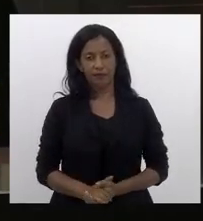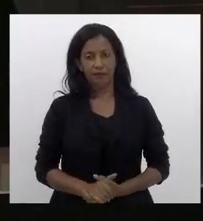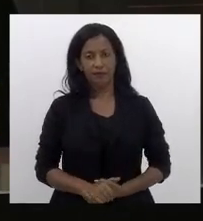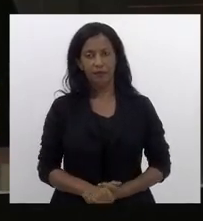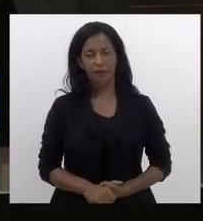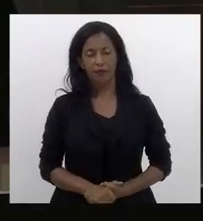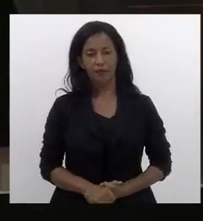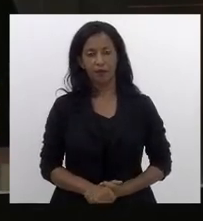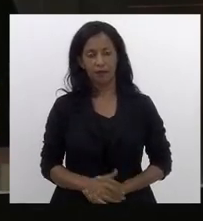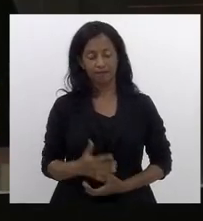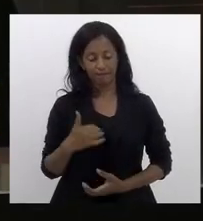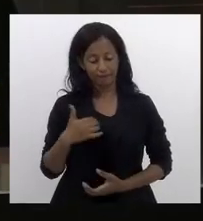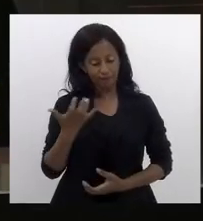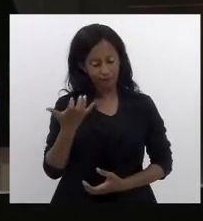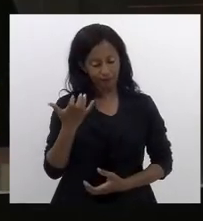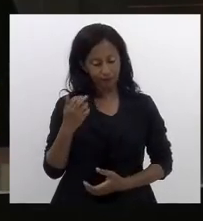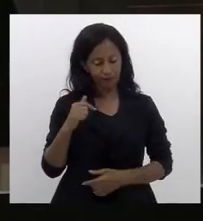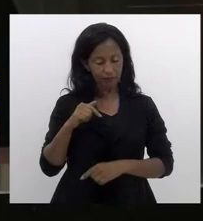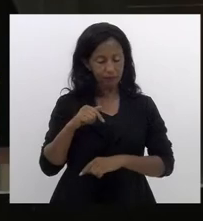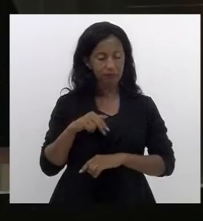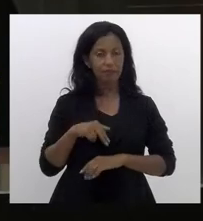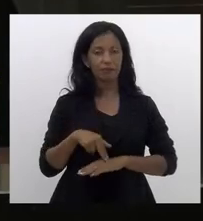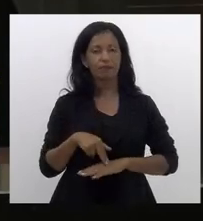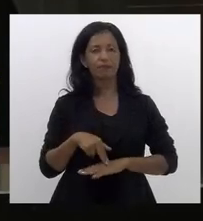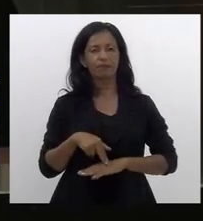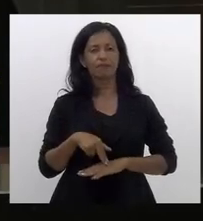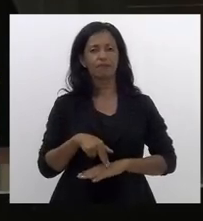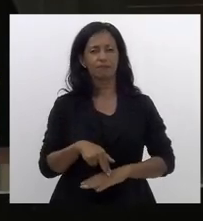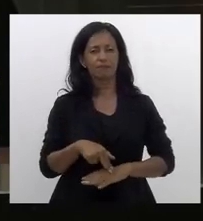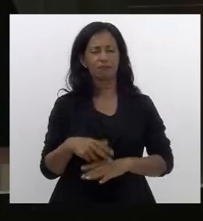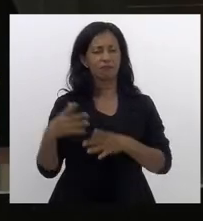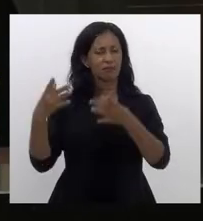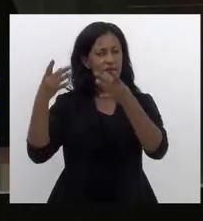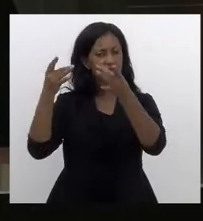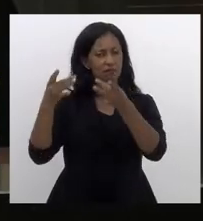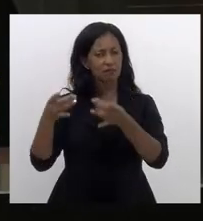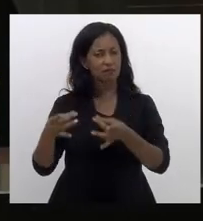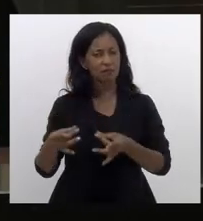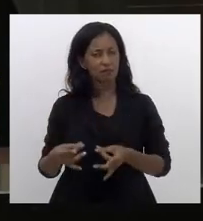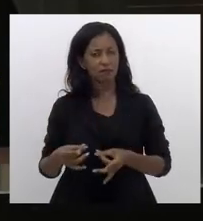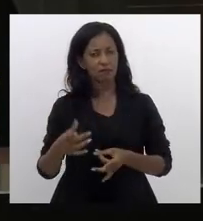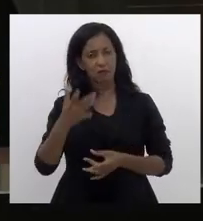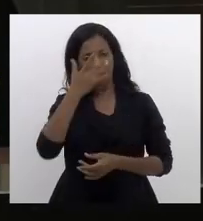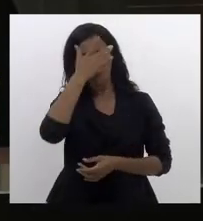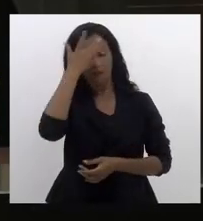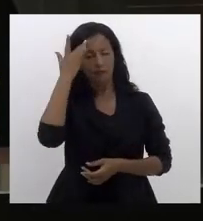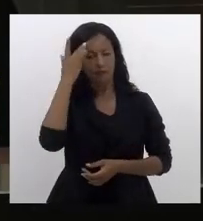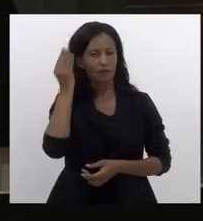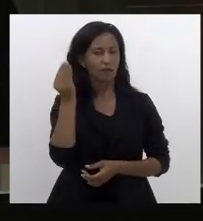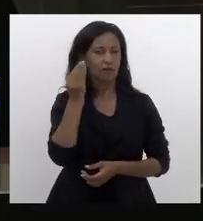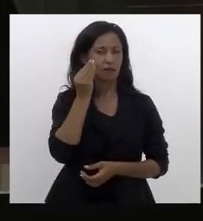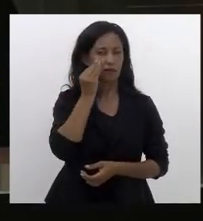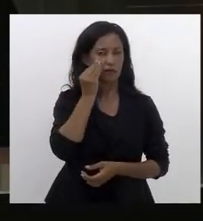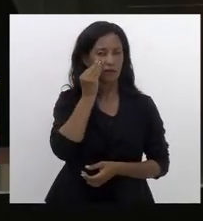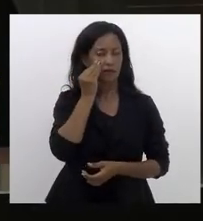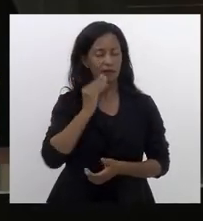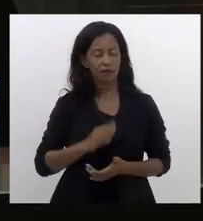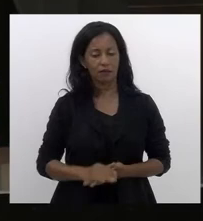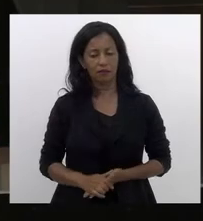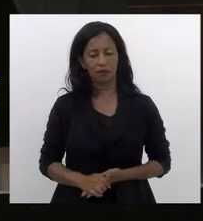eu queria aqui, senhora Presidente, esclarecer a quem nos acompanha